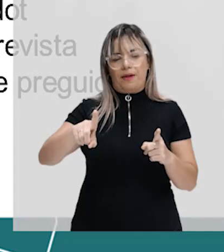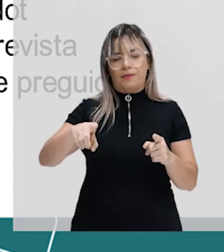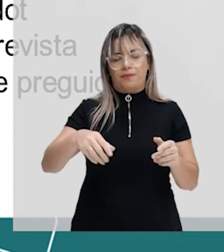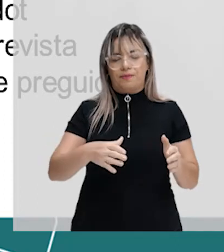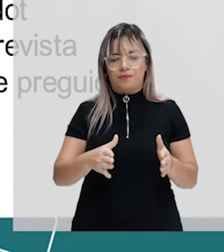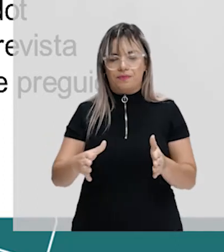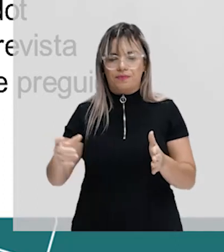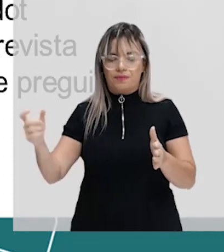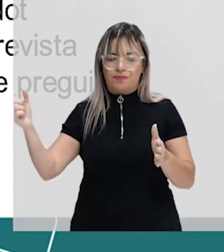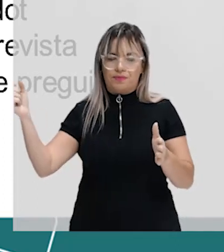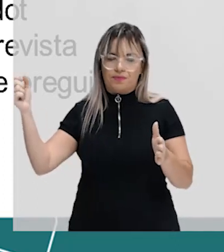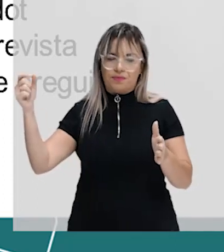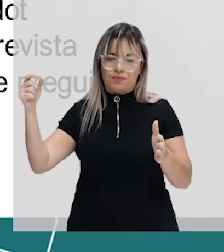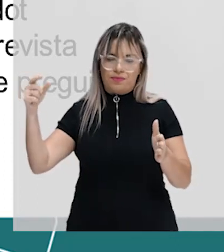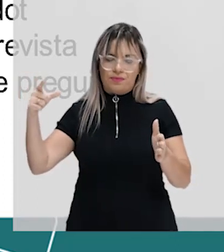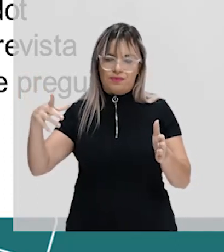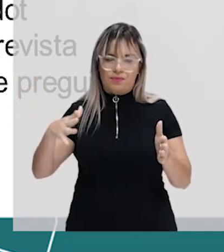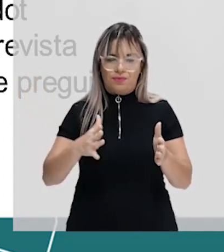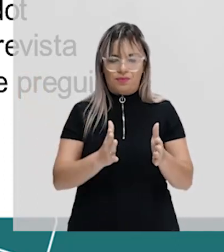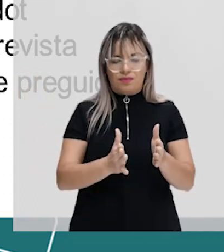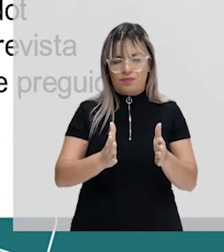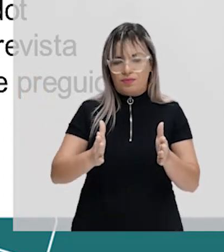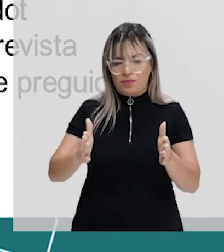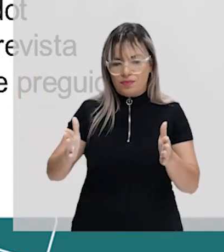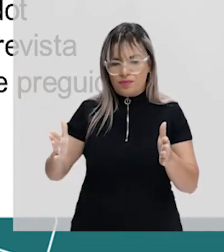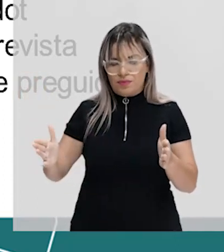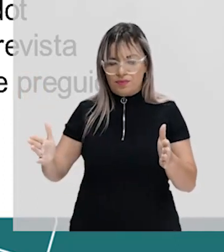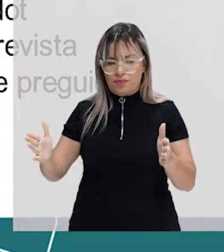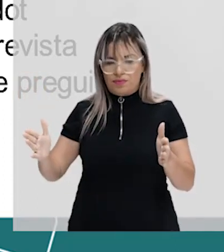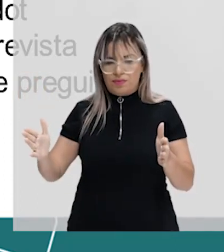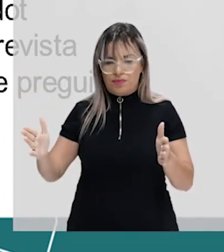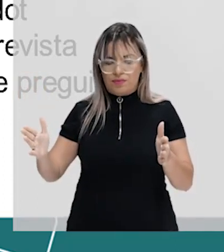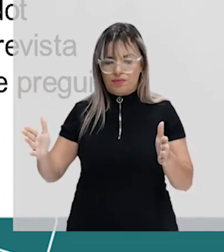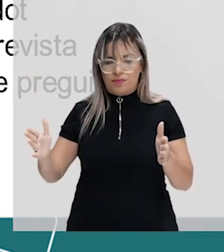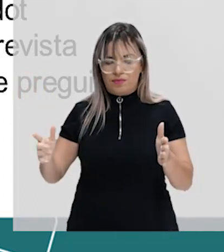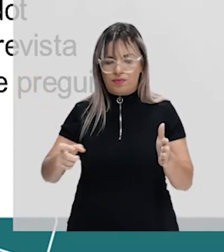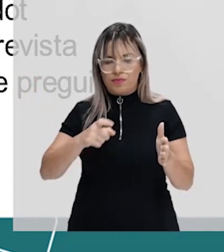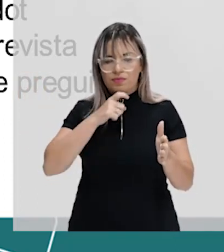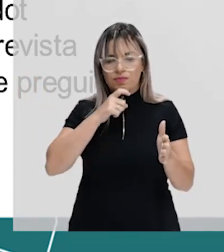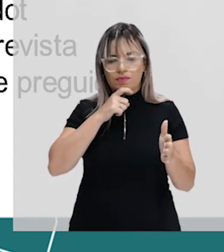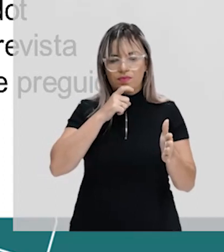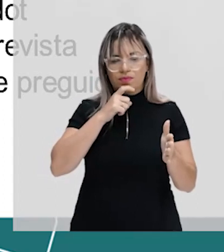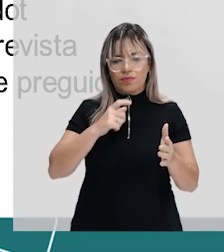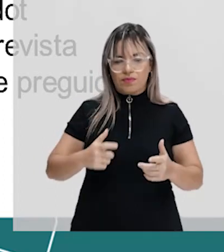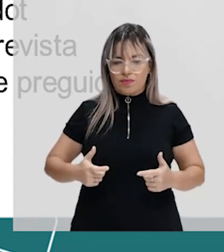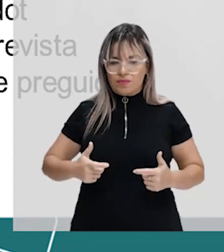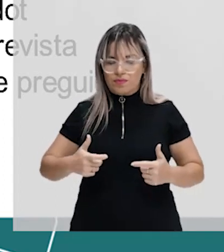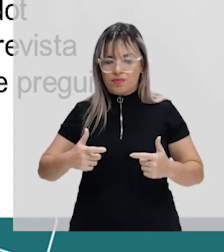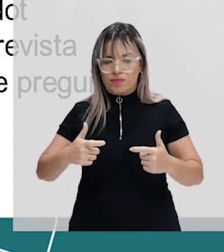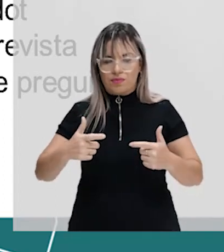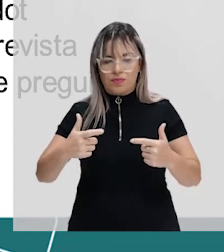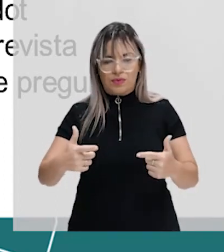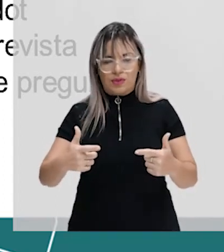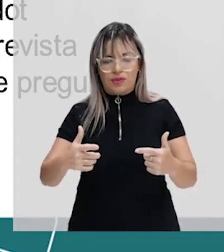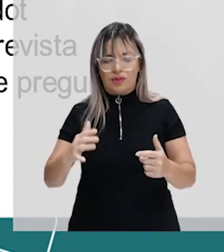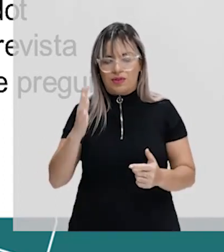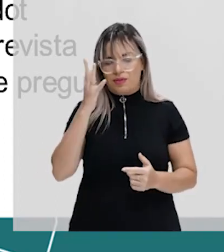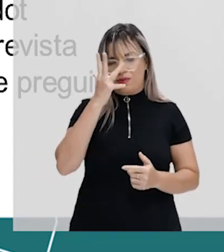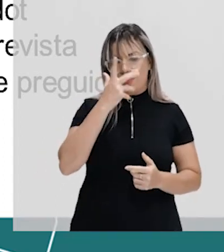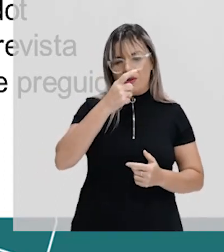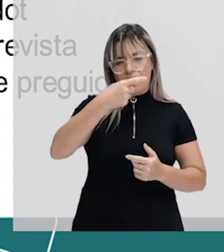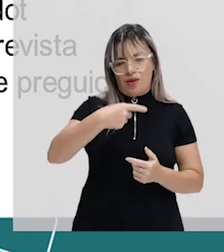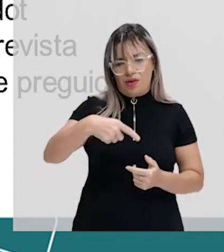O sol se reparte em crimes, espaçonaves guerrilhas, em cardinales bonitas,